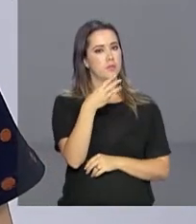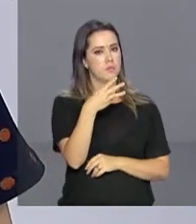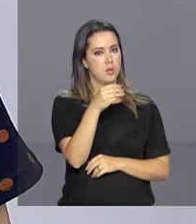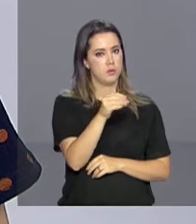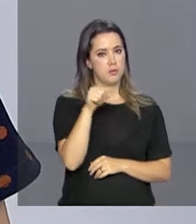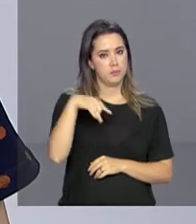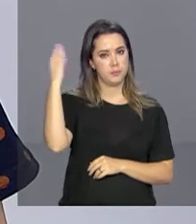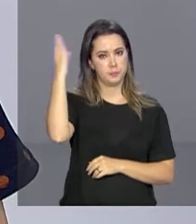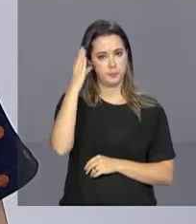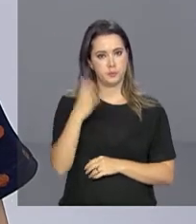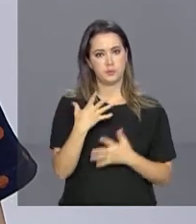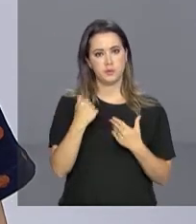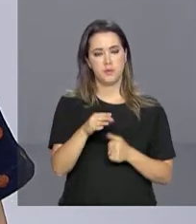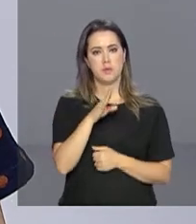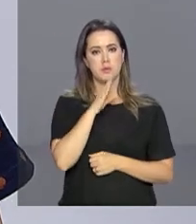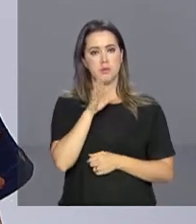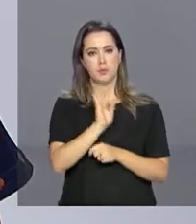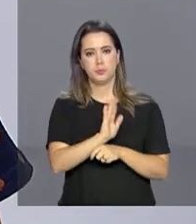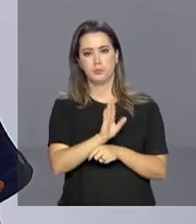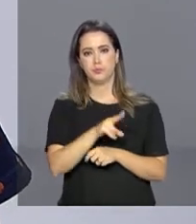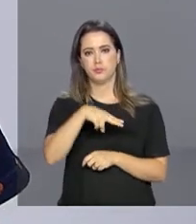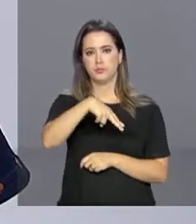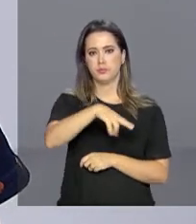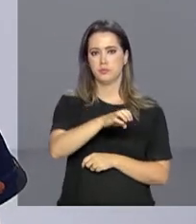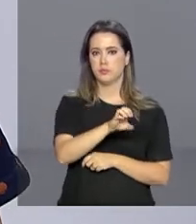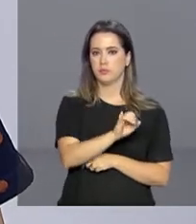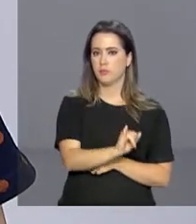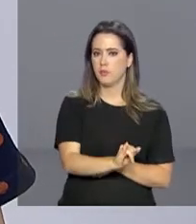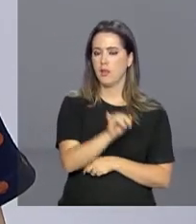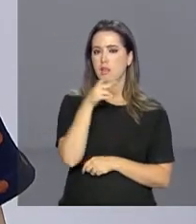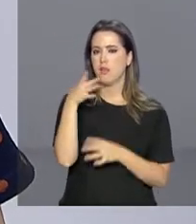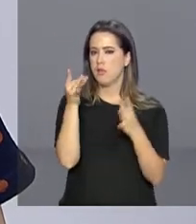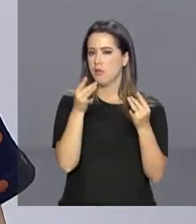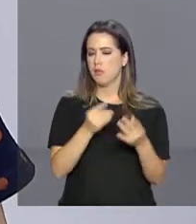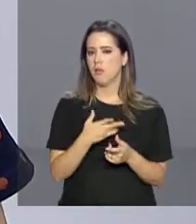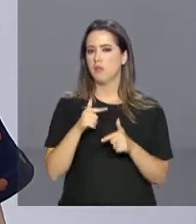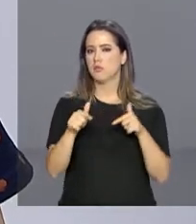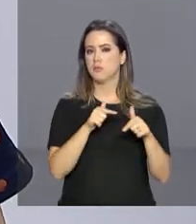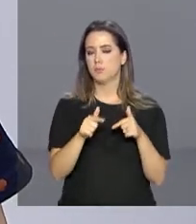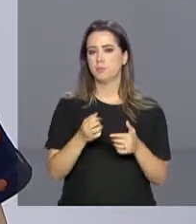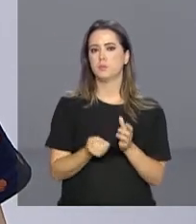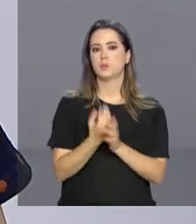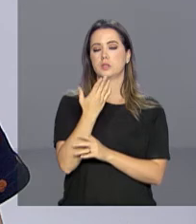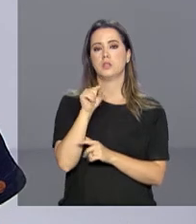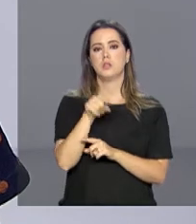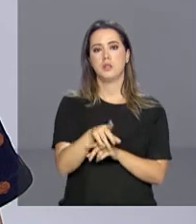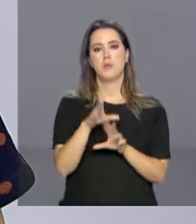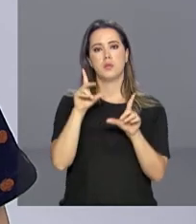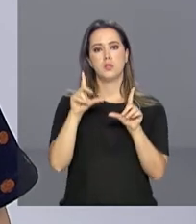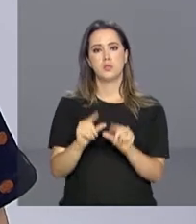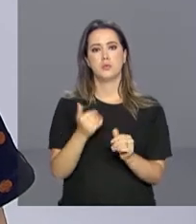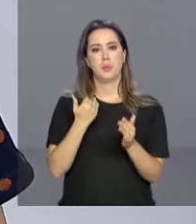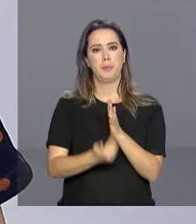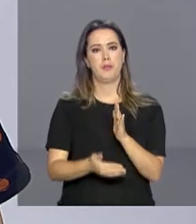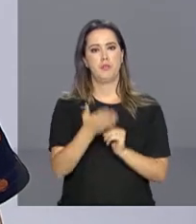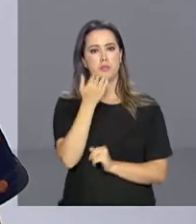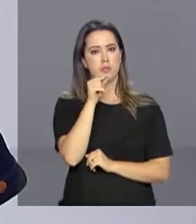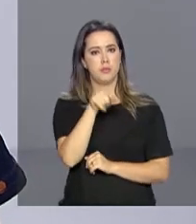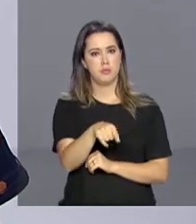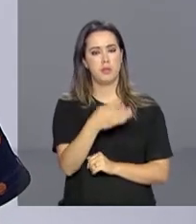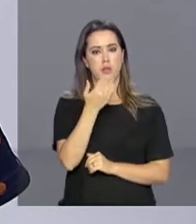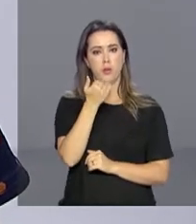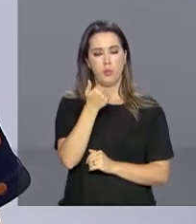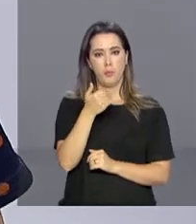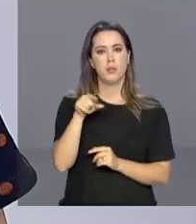aqui no brasil vamos conhecer na reportagem de ney pereira às suas criadas para diminuir o desperdício e garantir que a